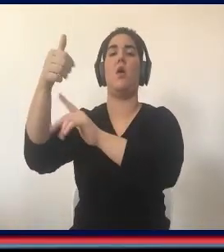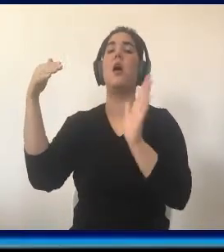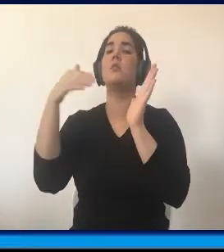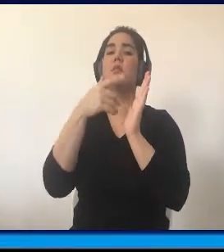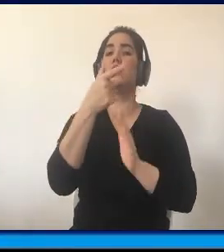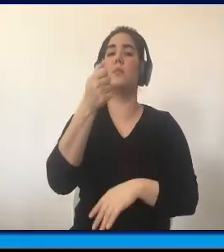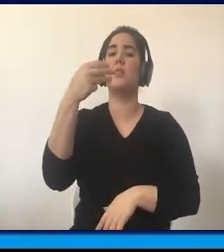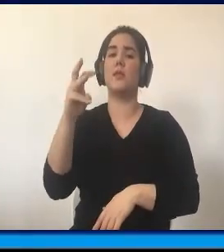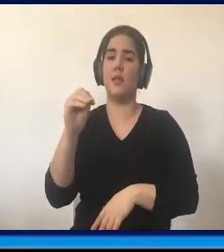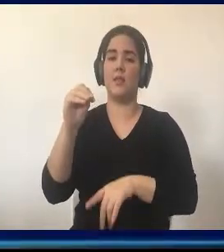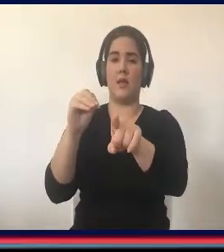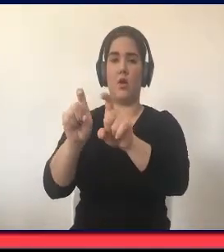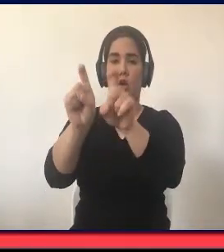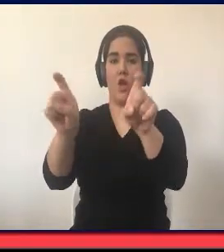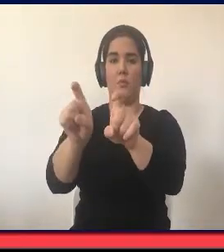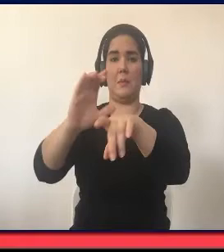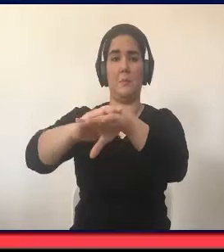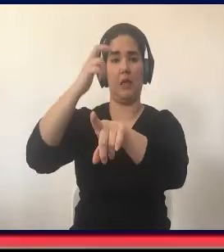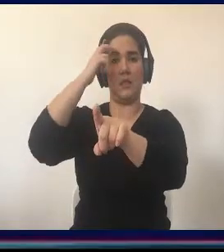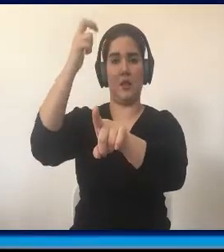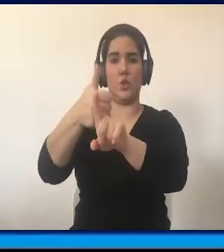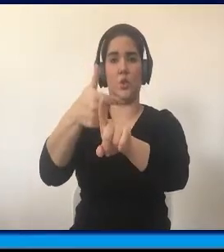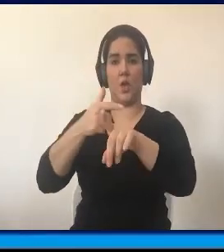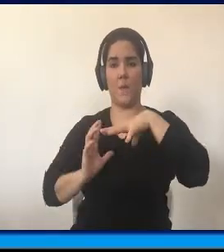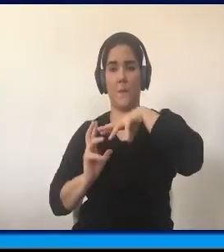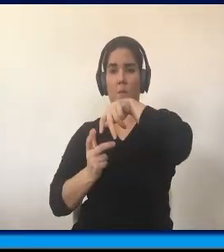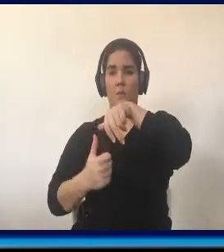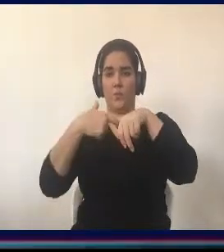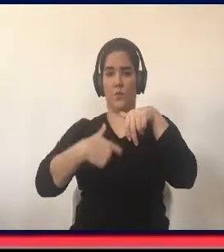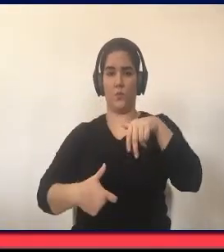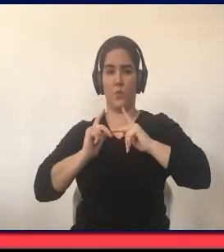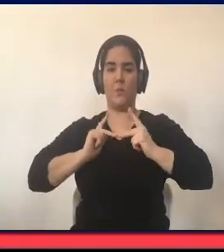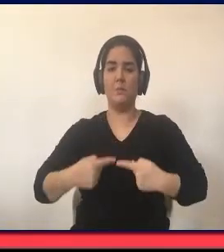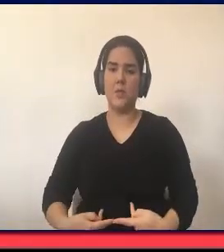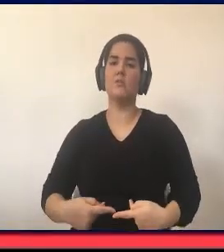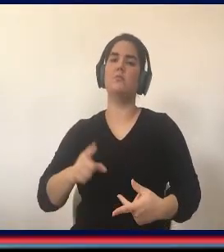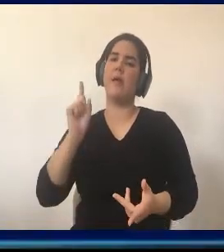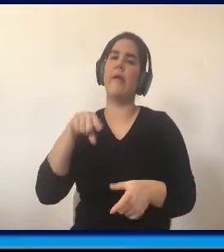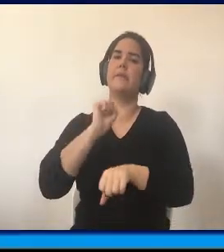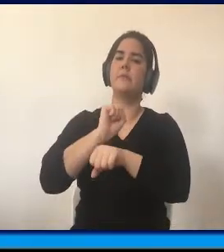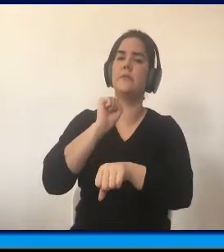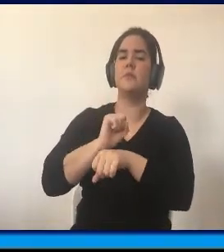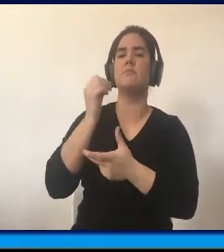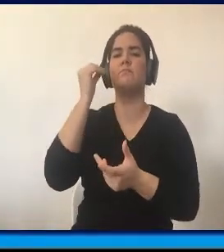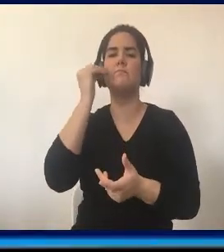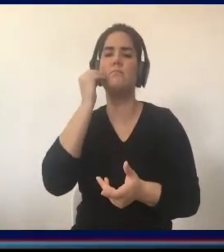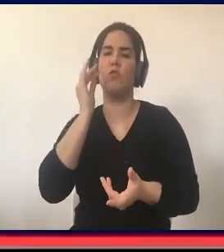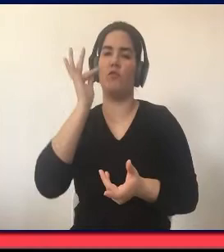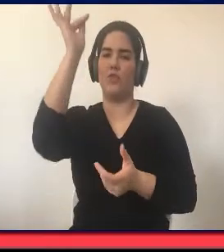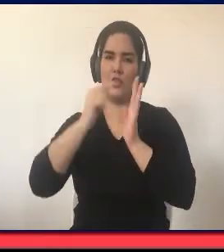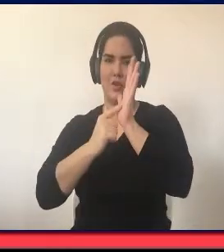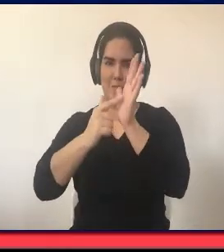toda a humanidade. Então são perspectivas que estão sendo apresentadas para nós. E aí, essa parte